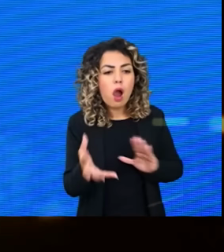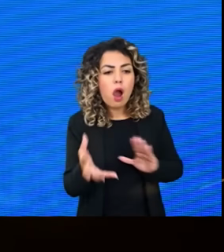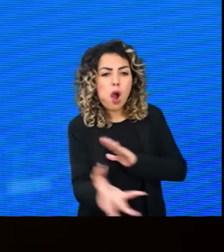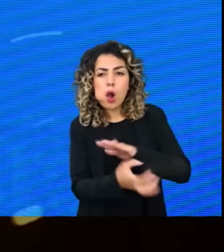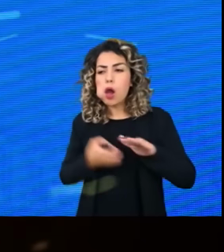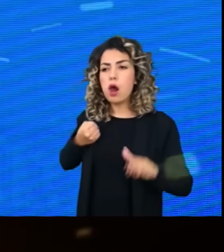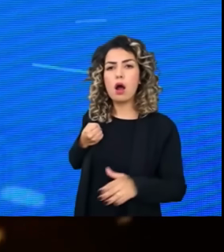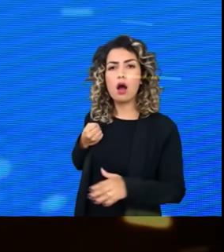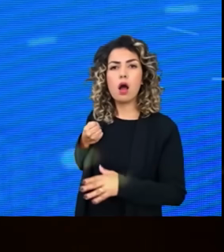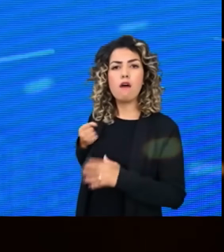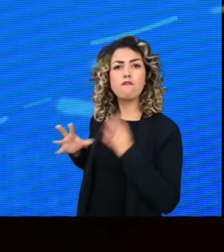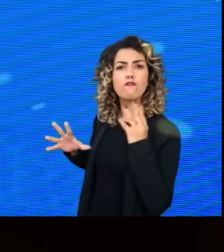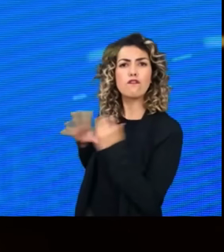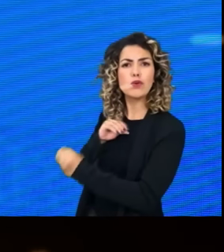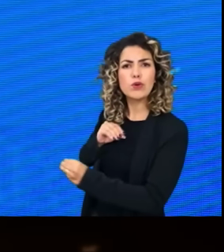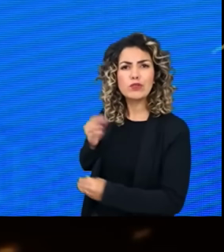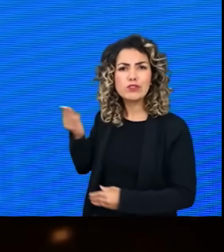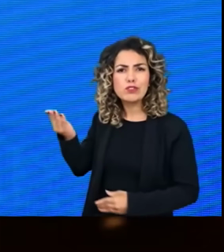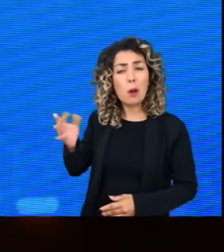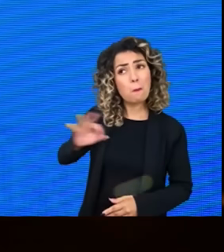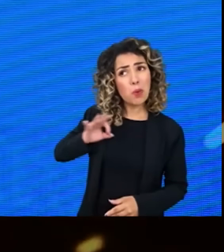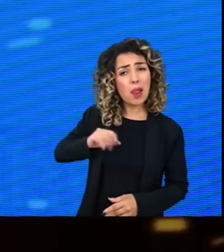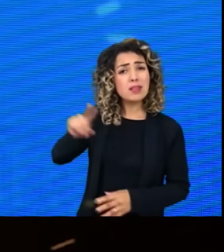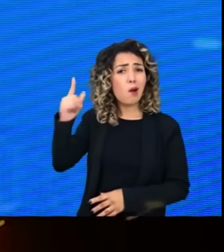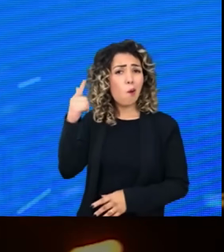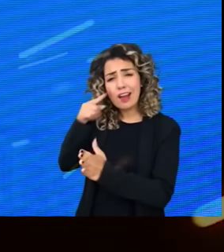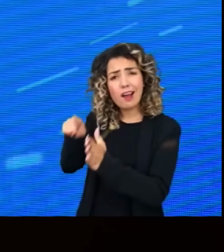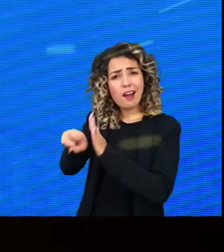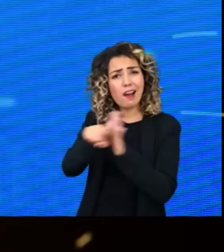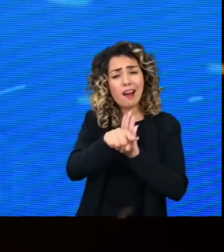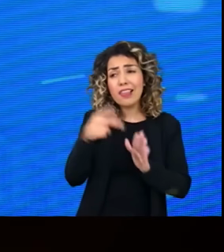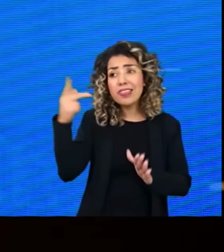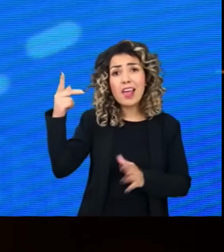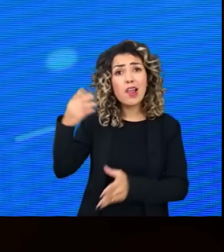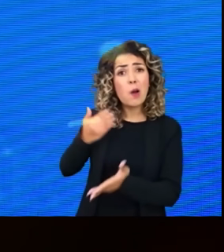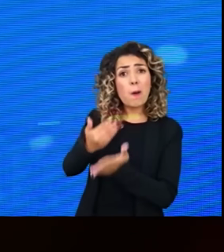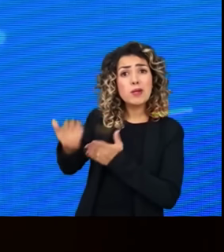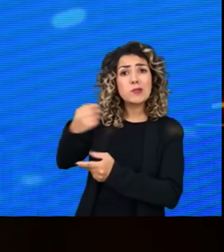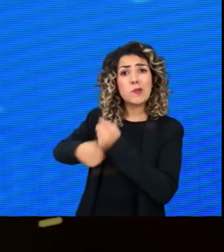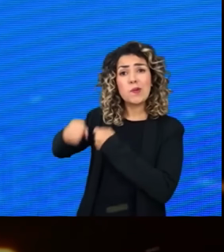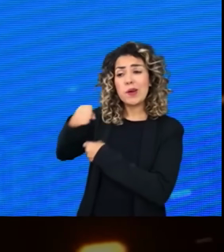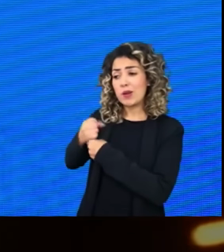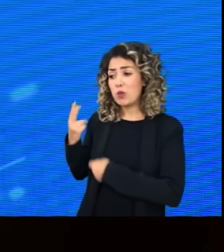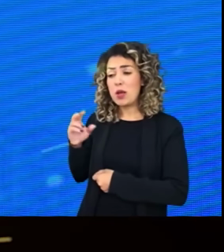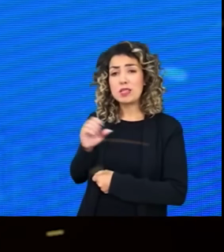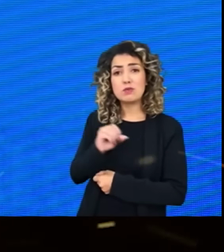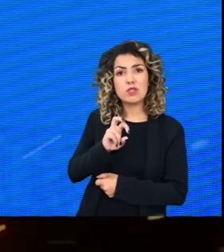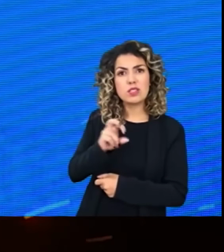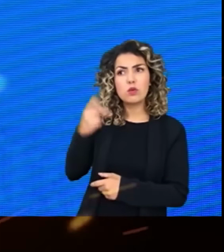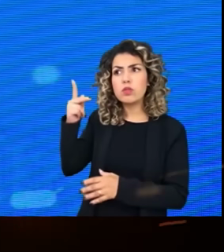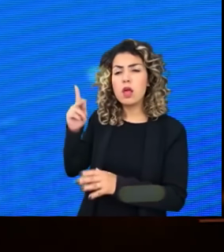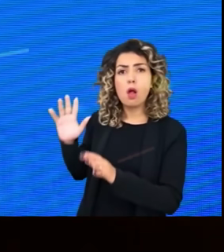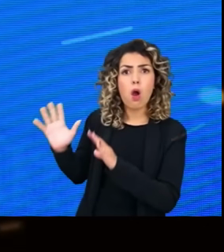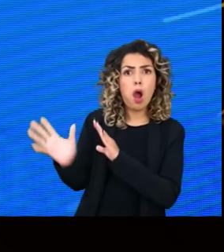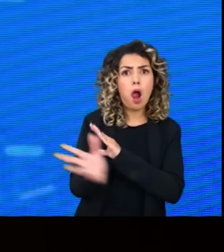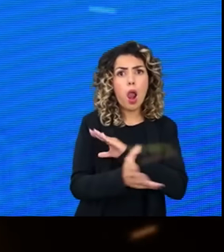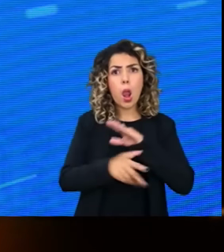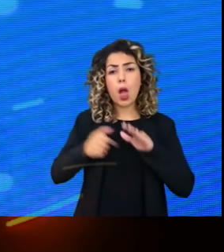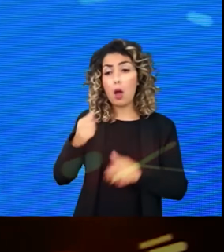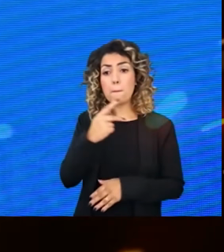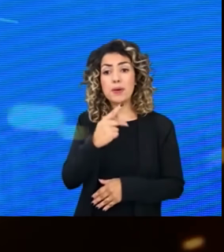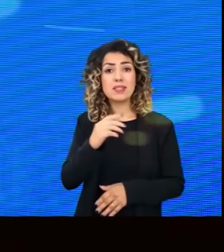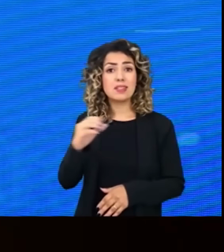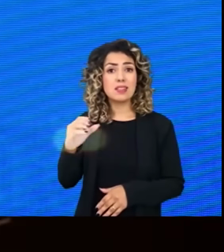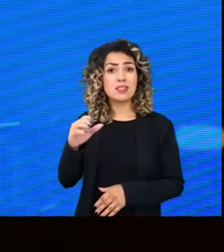Pioneiro Desde 2005 num roubo que é um dos principais roubos do PCC hoje em dia que é o roubo virtual